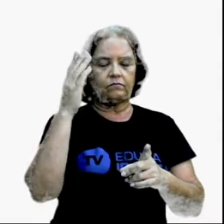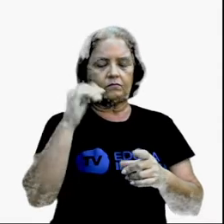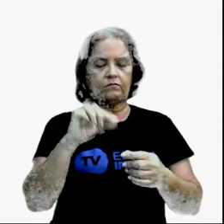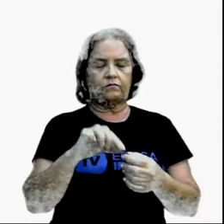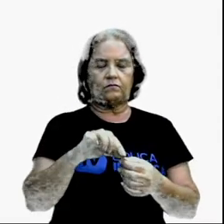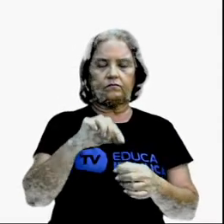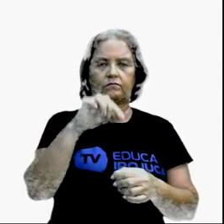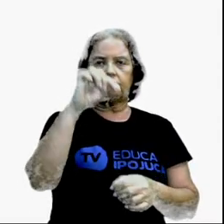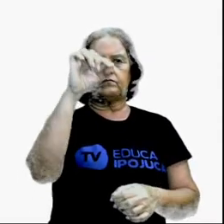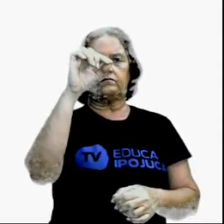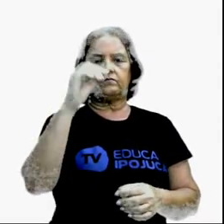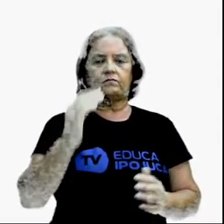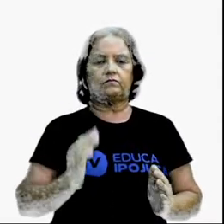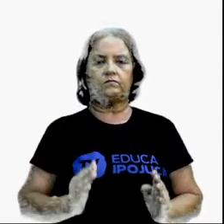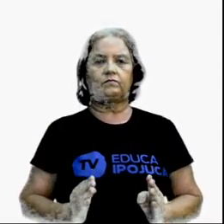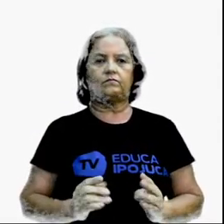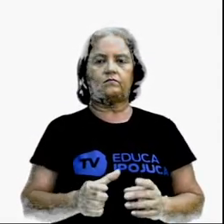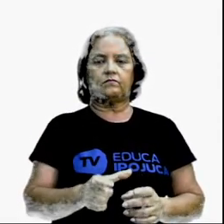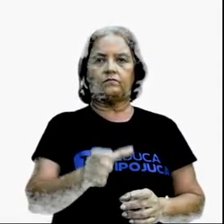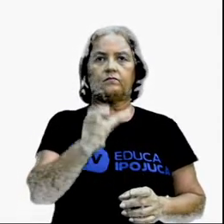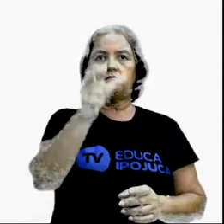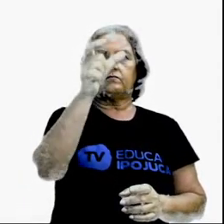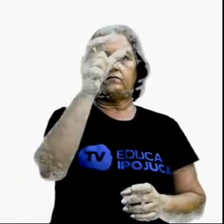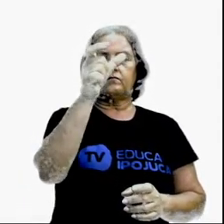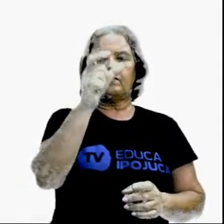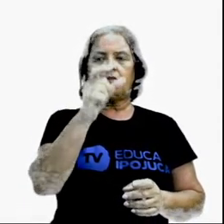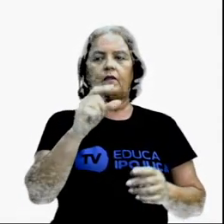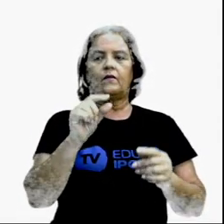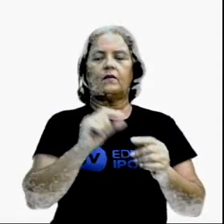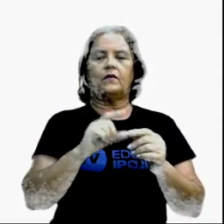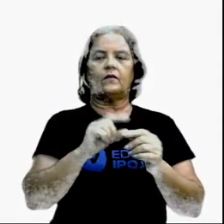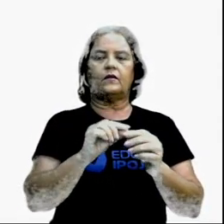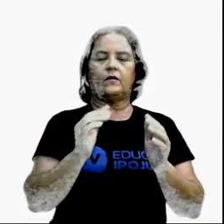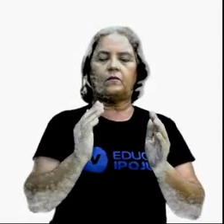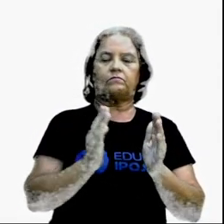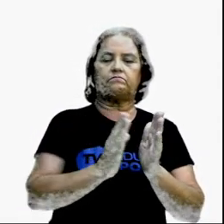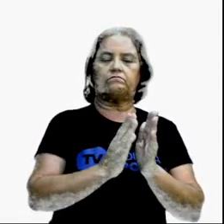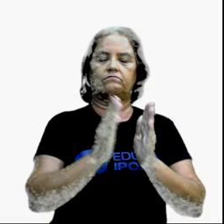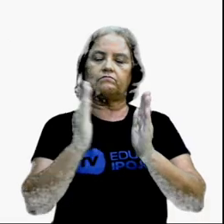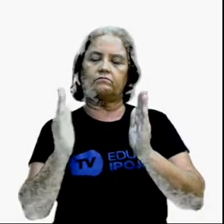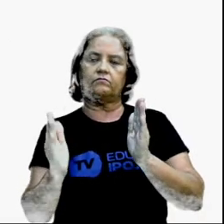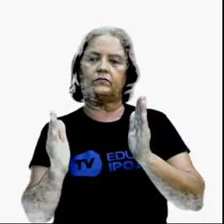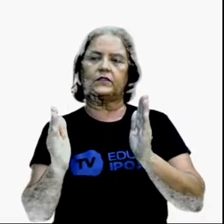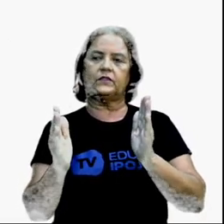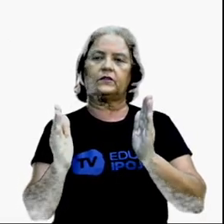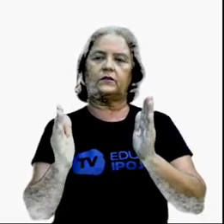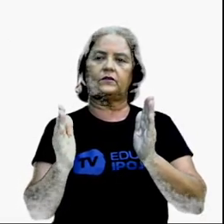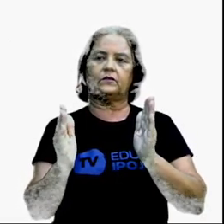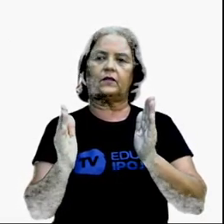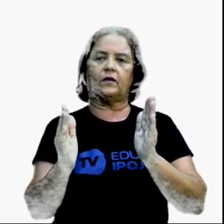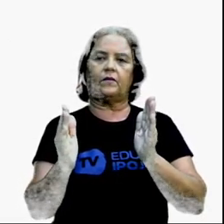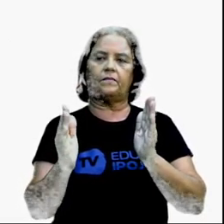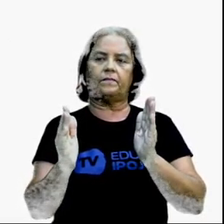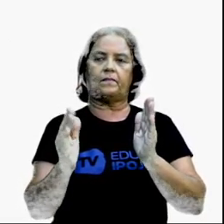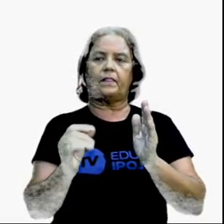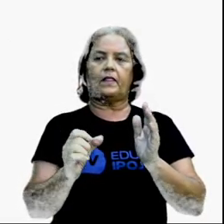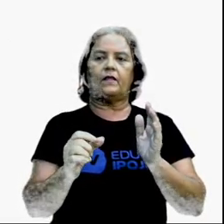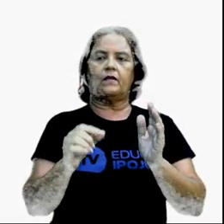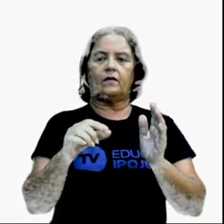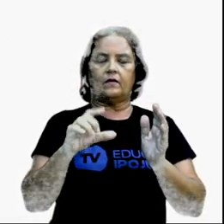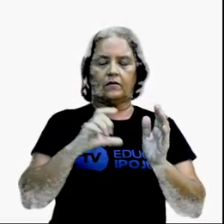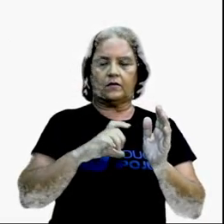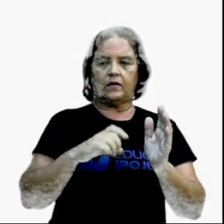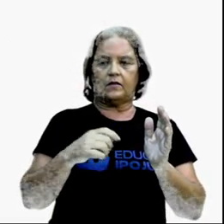desta torre, que está perpendicular a um segmento ali, ao segmento CD, que